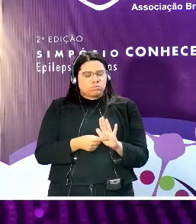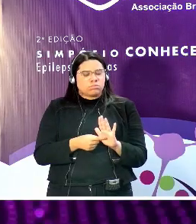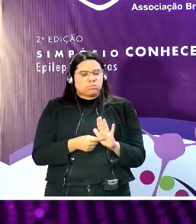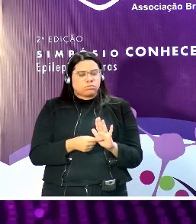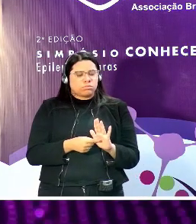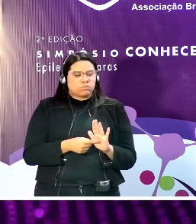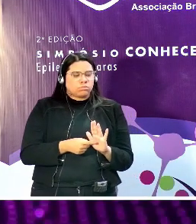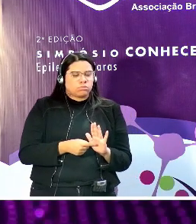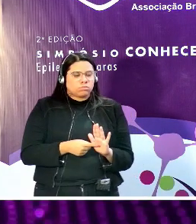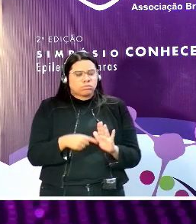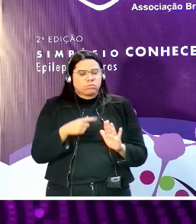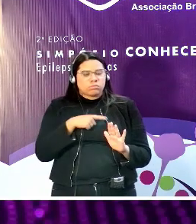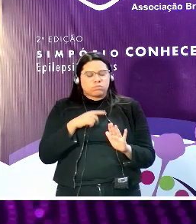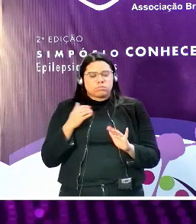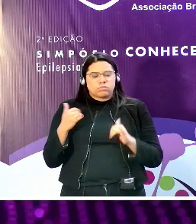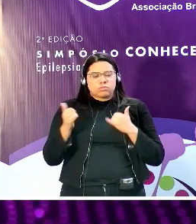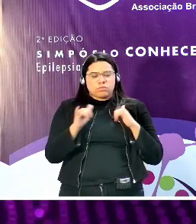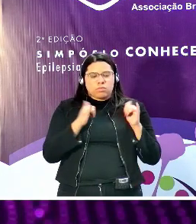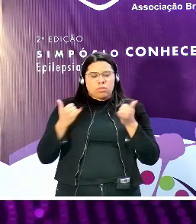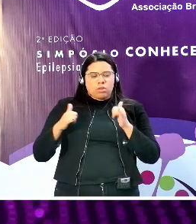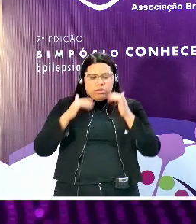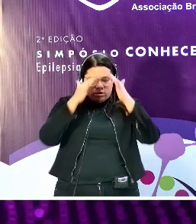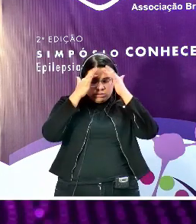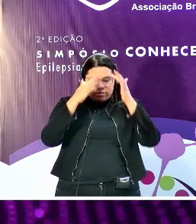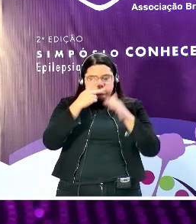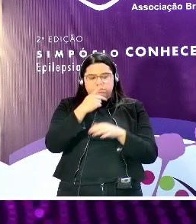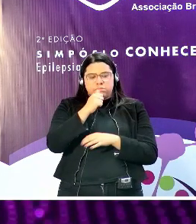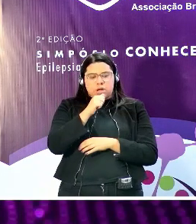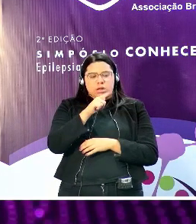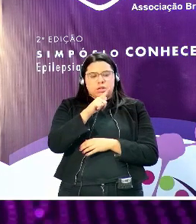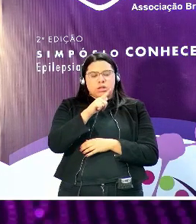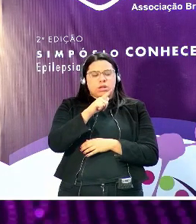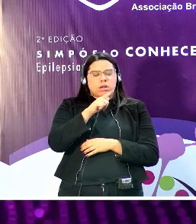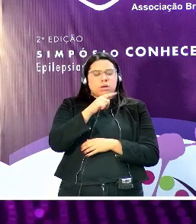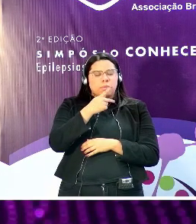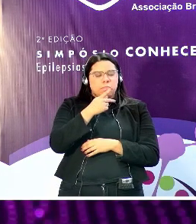essas descargas patológicas que a gente vê como epilepsia.